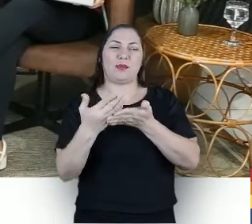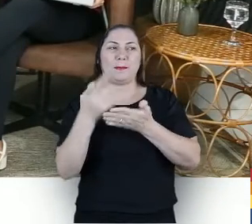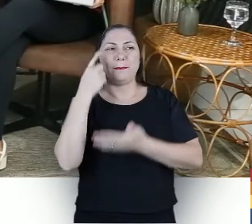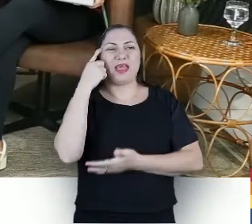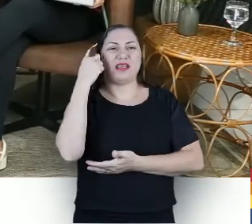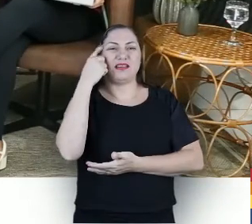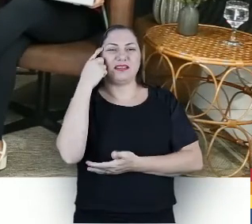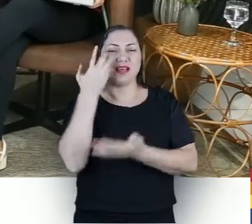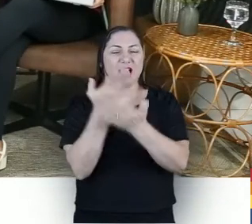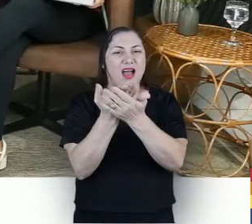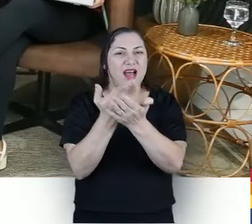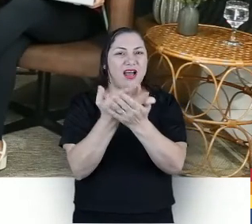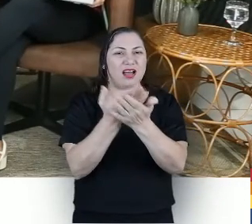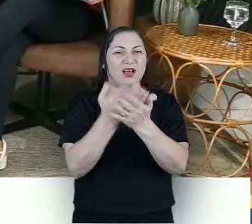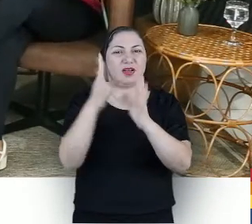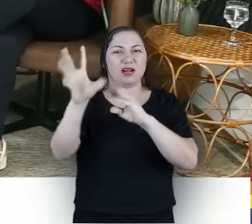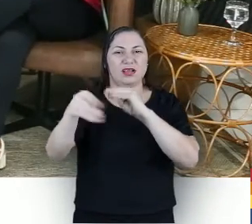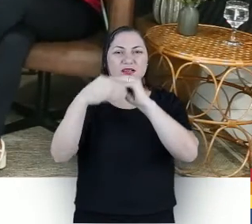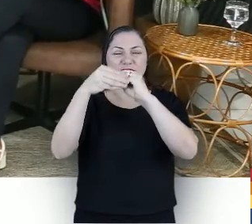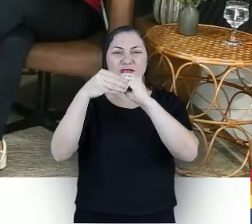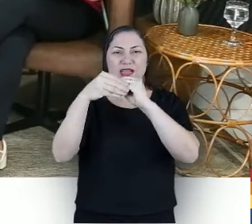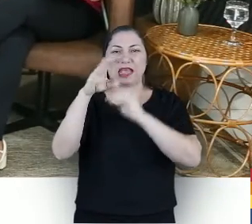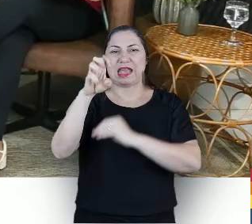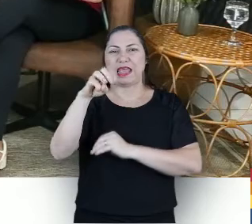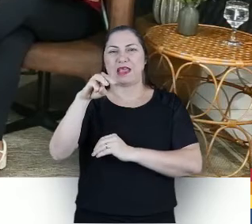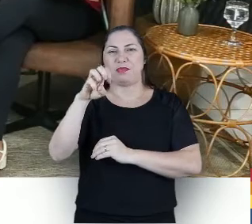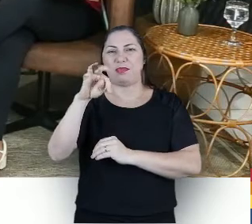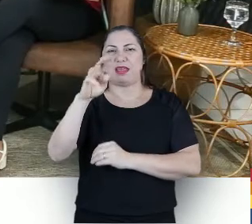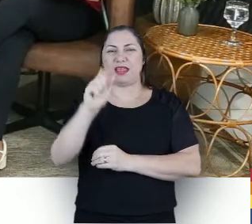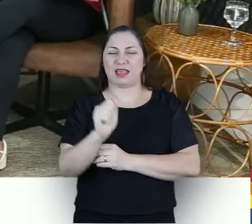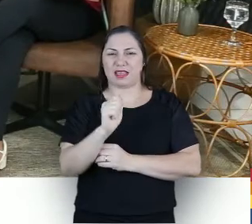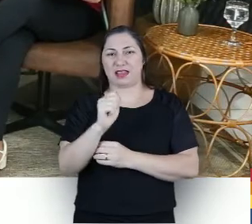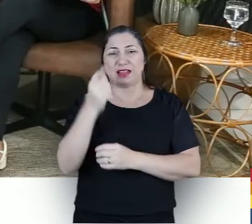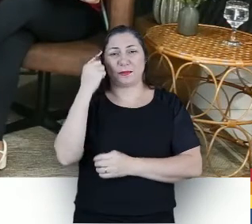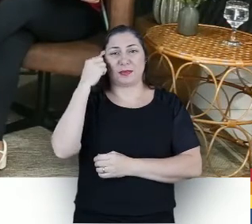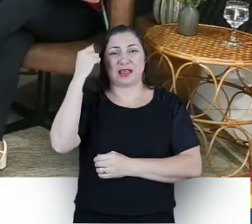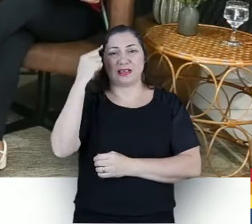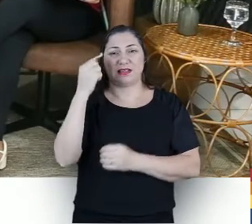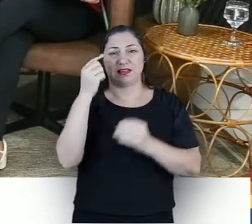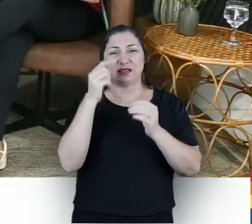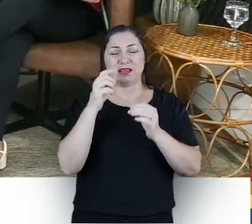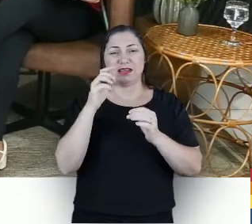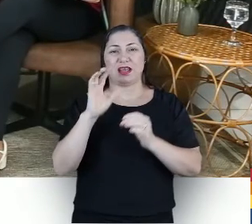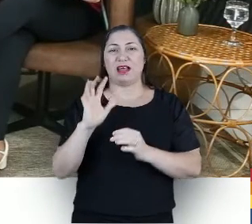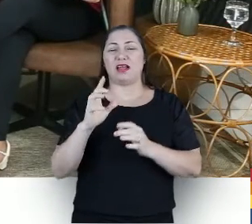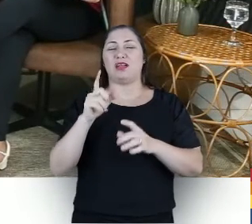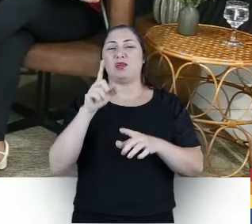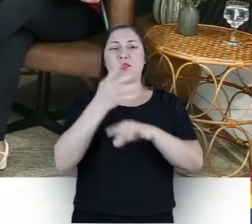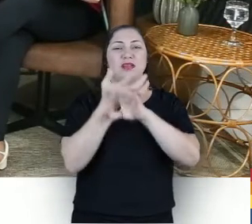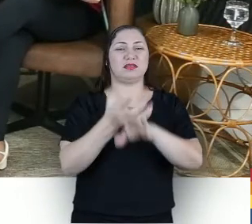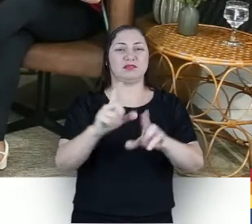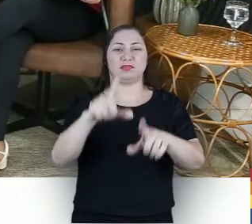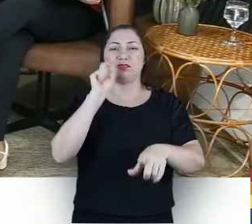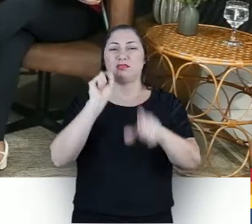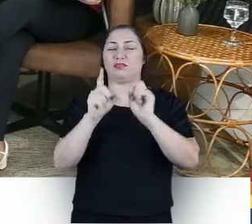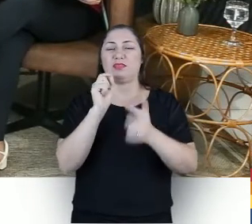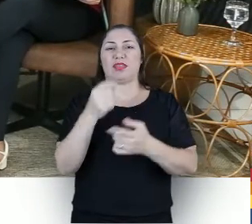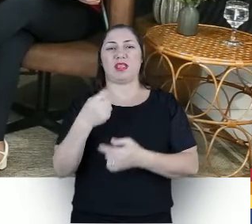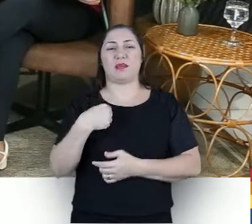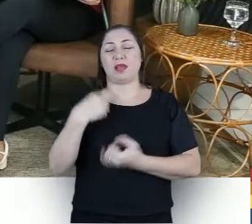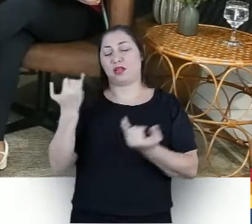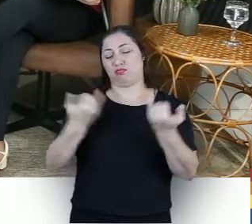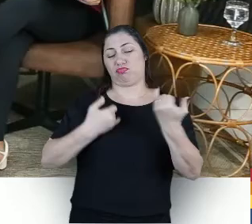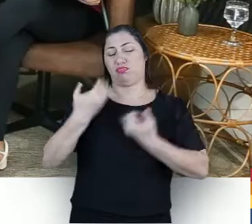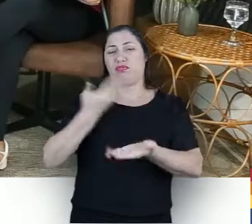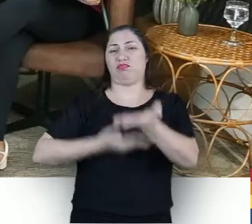Então, eu acho que enquanto professora que está vivendo essa mudança, né, e ela é uma mudança desde